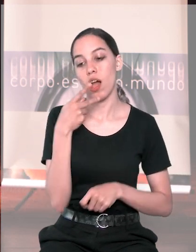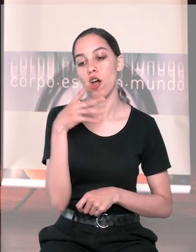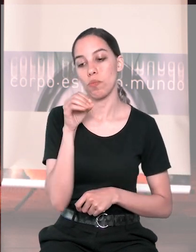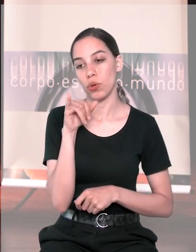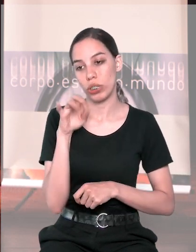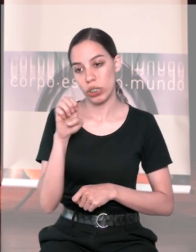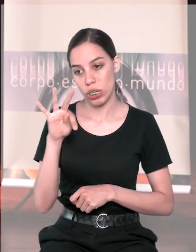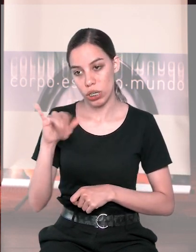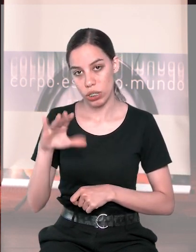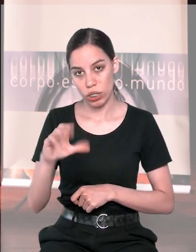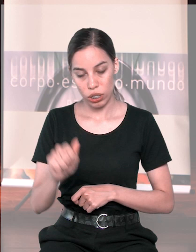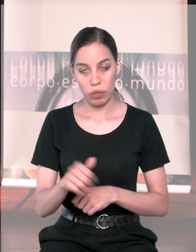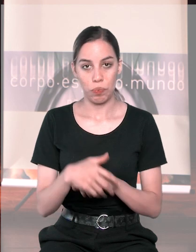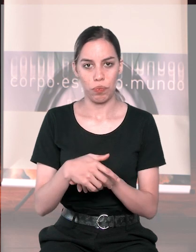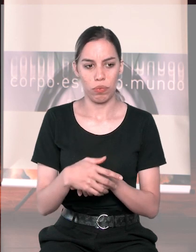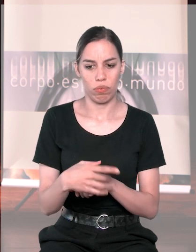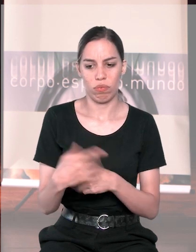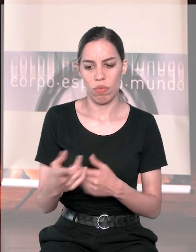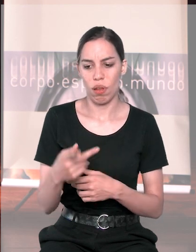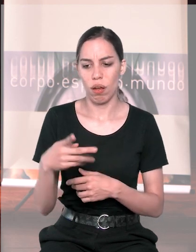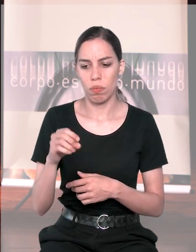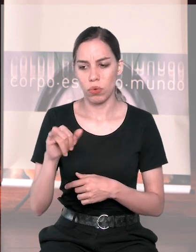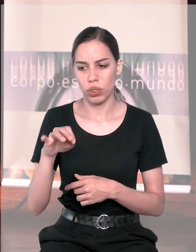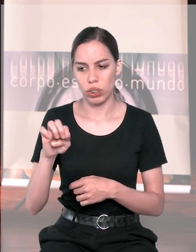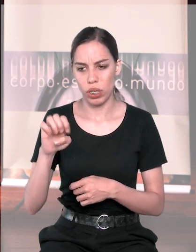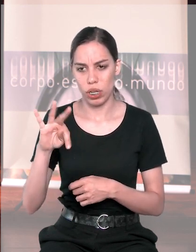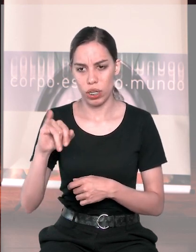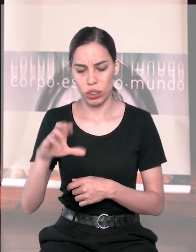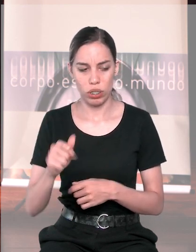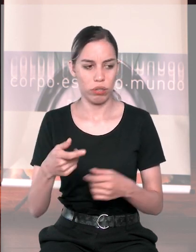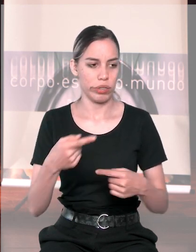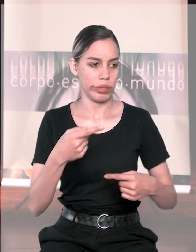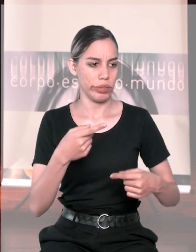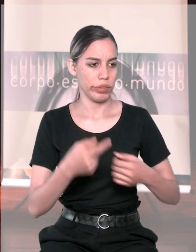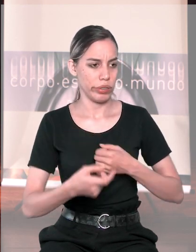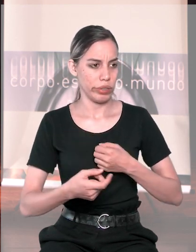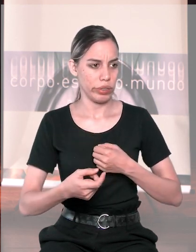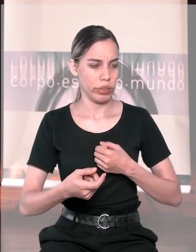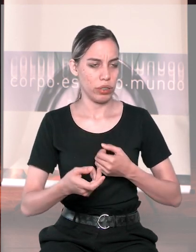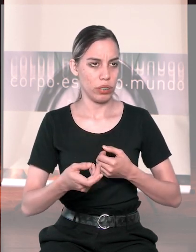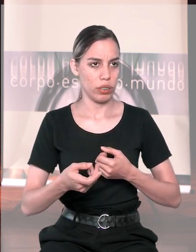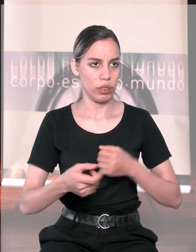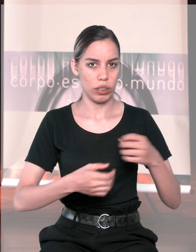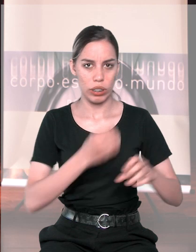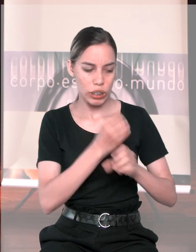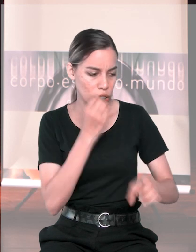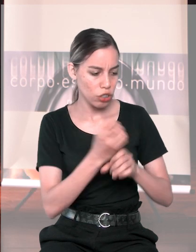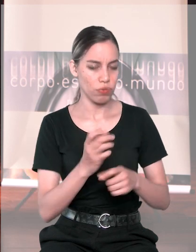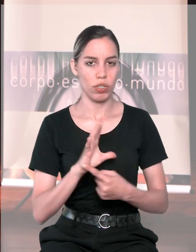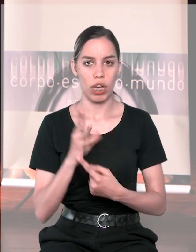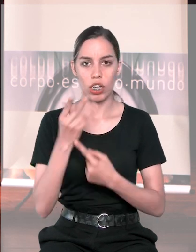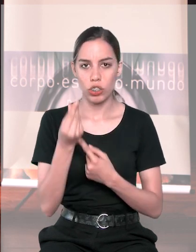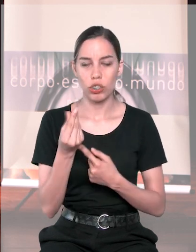né? E essa poética, ela se dá em diversos níveis. Então ele vai falar de uma poética científica, de uma poética